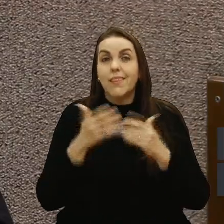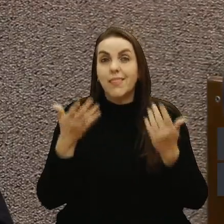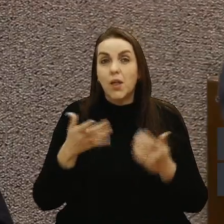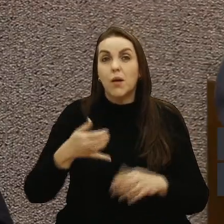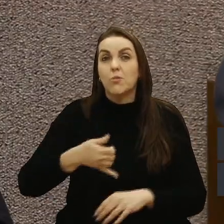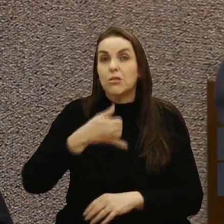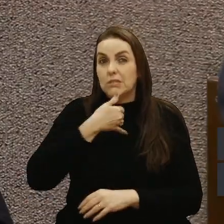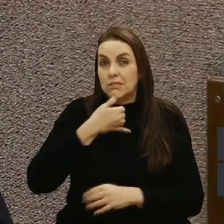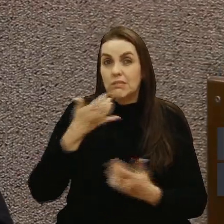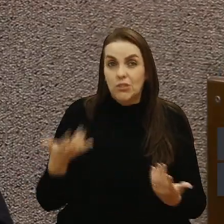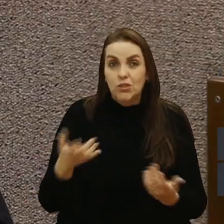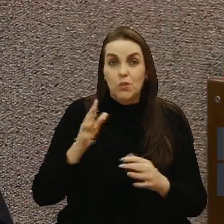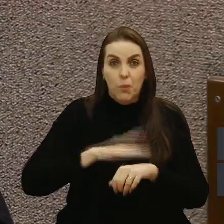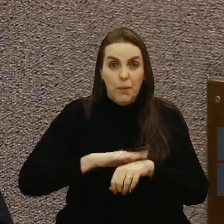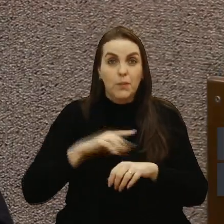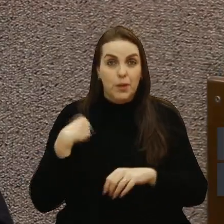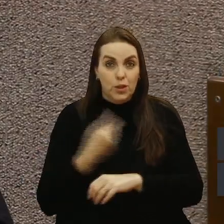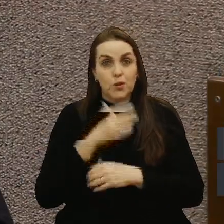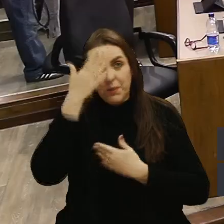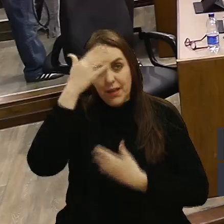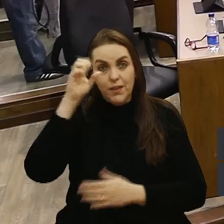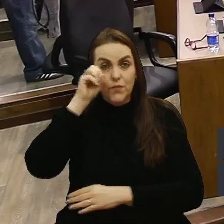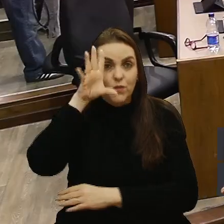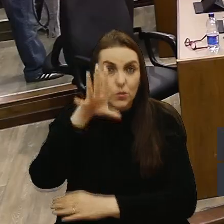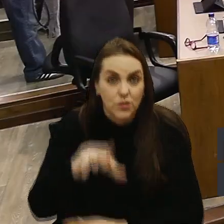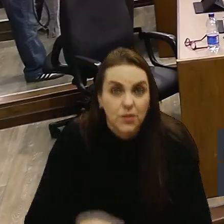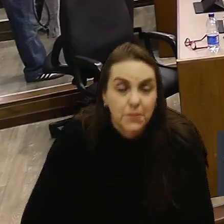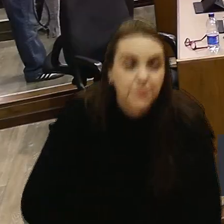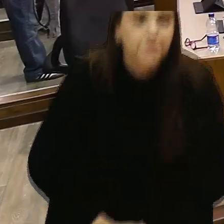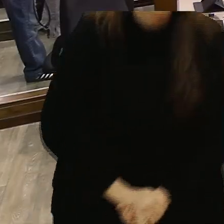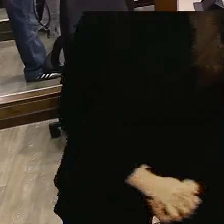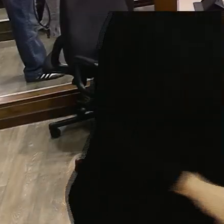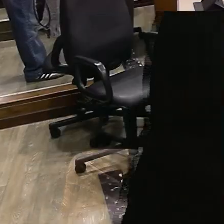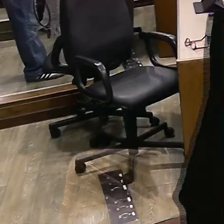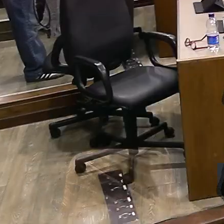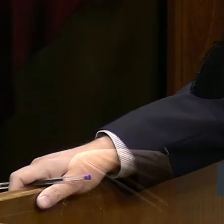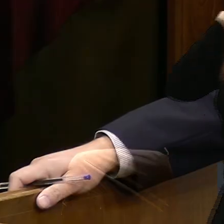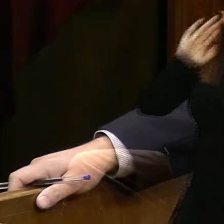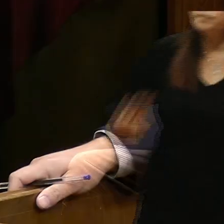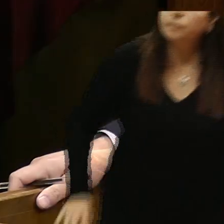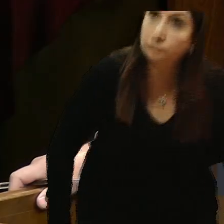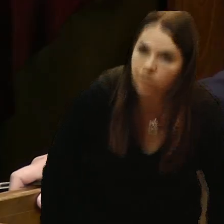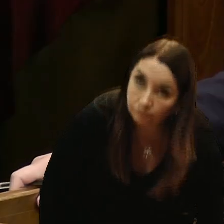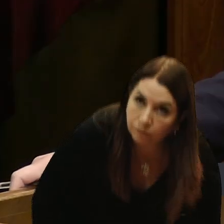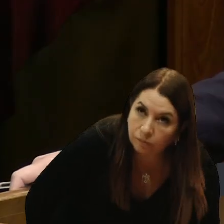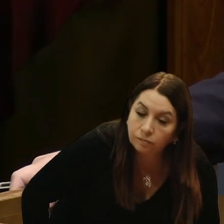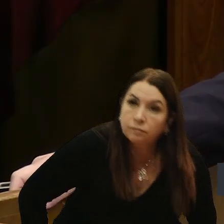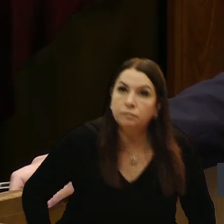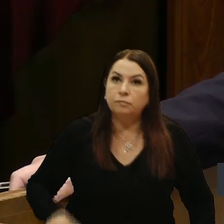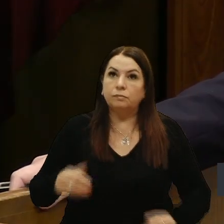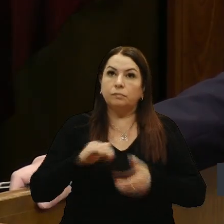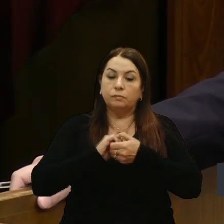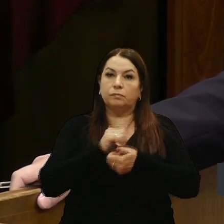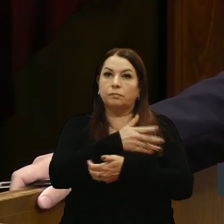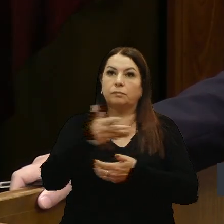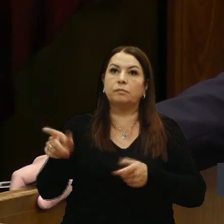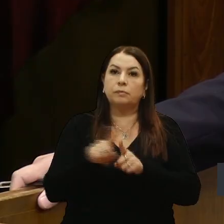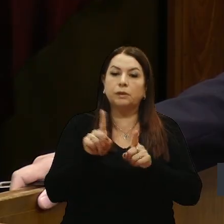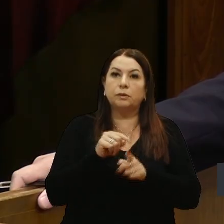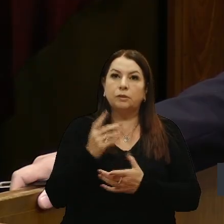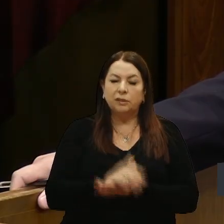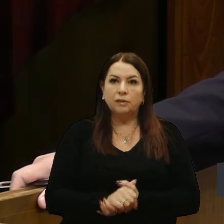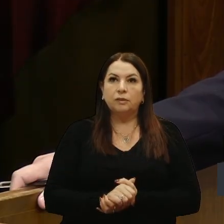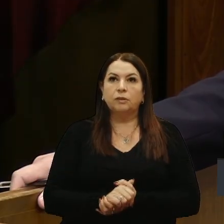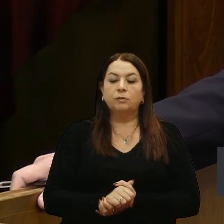triste esse momento para nós. Obrigado, vereador Fiuza. Obrigado, vereador Sandro. E complementando a fala da Vossa Excelência, como tu falaste muito